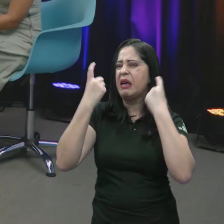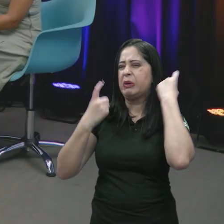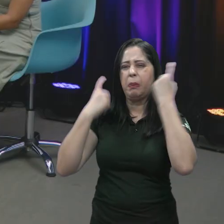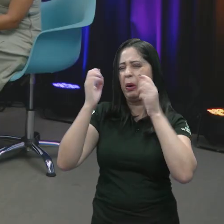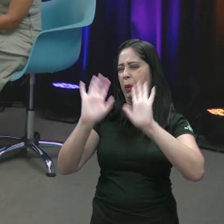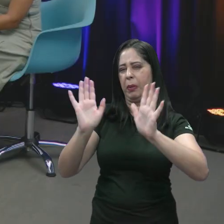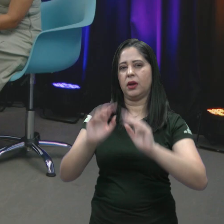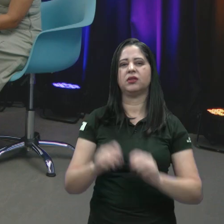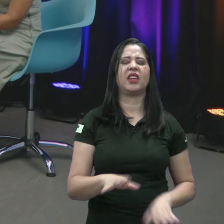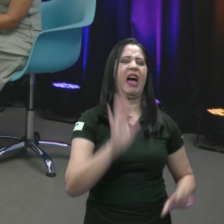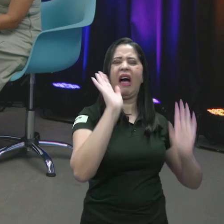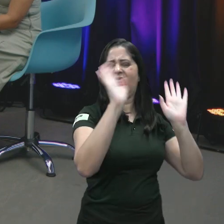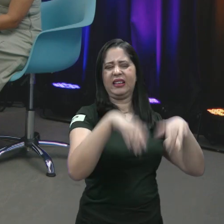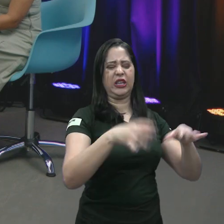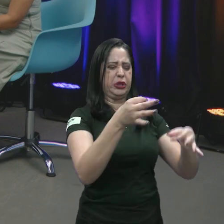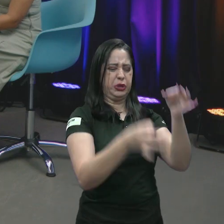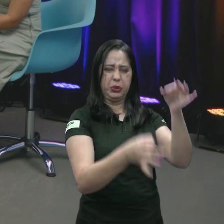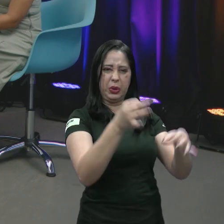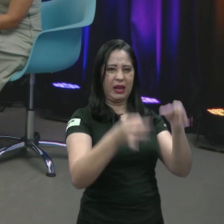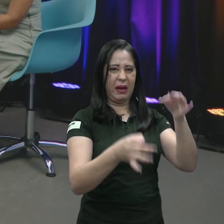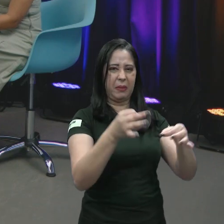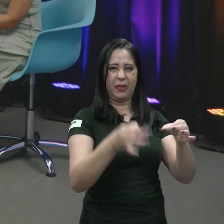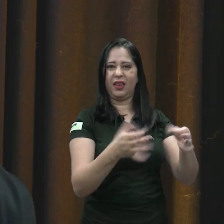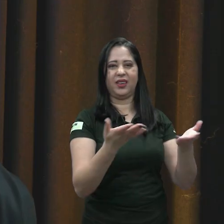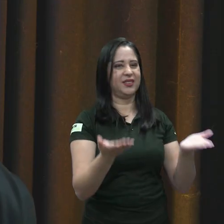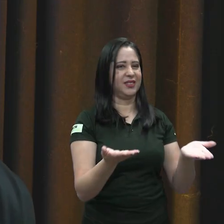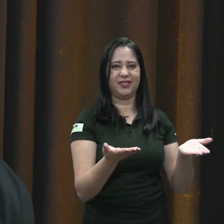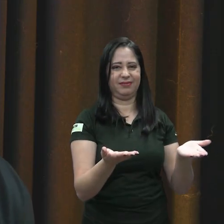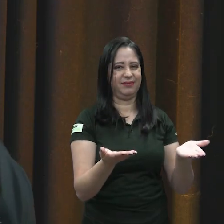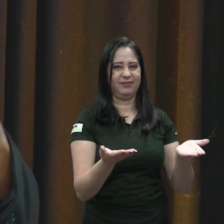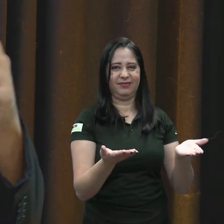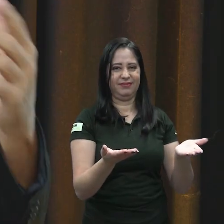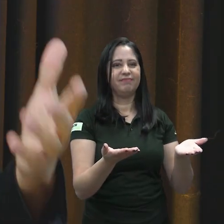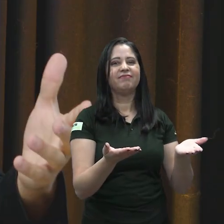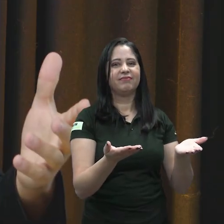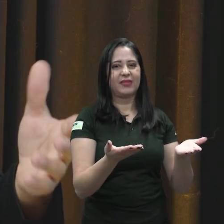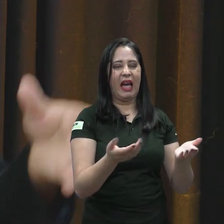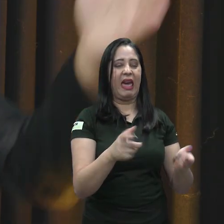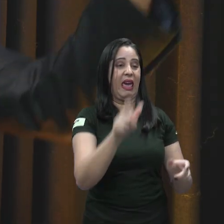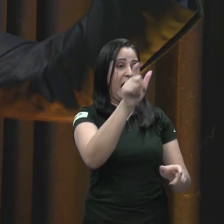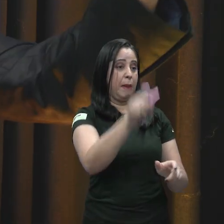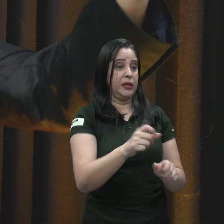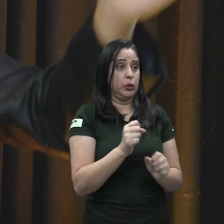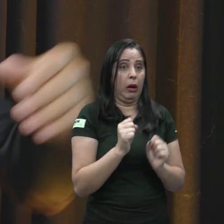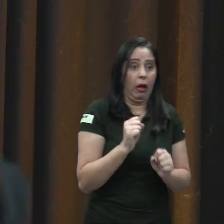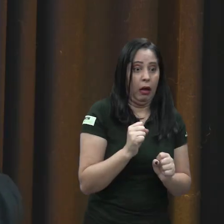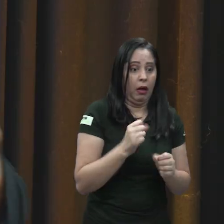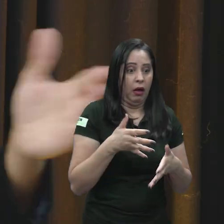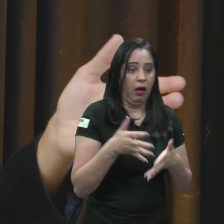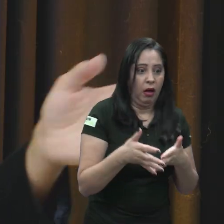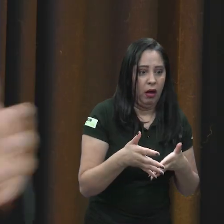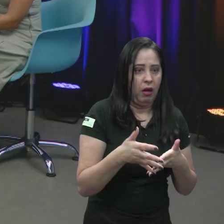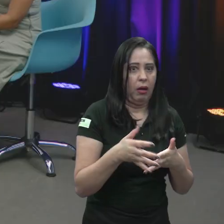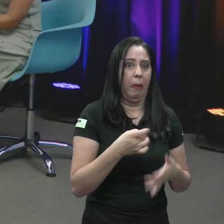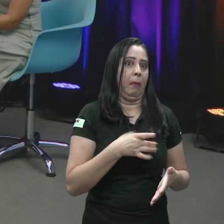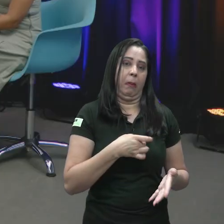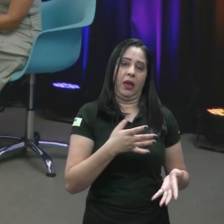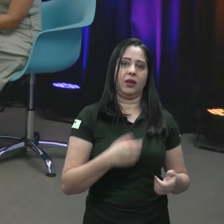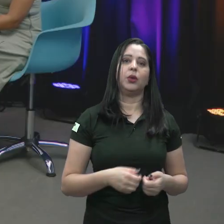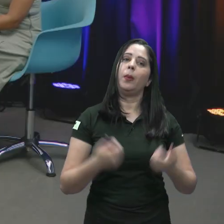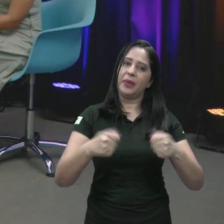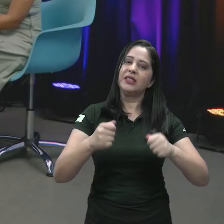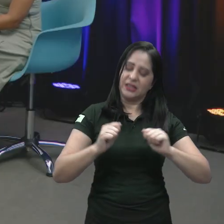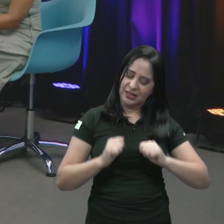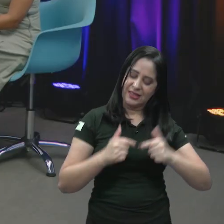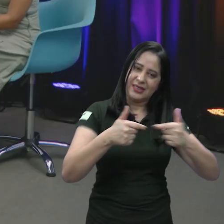né? Julgamento, isso aí, se você pensar nisso, realmente é o que trava, né? É como tá aqui e para ação, né? Muito